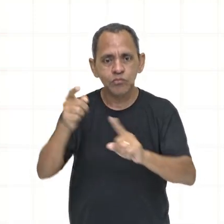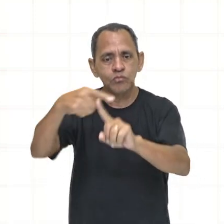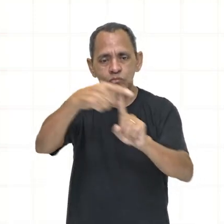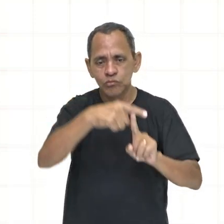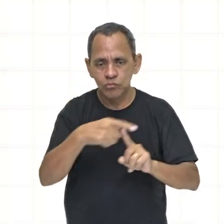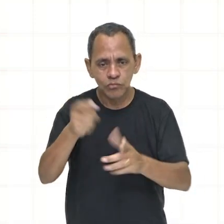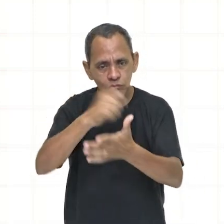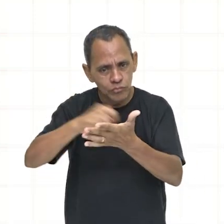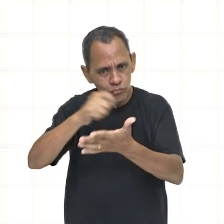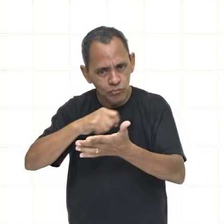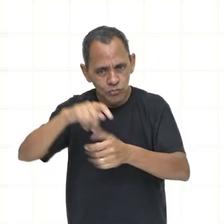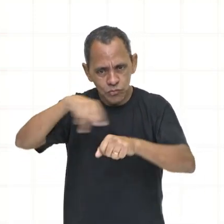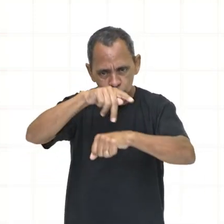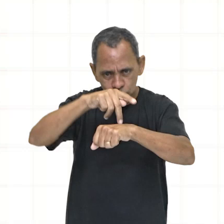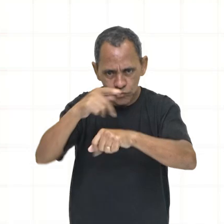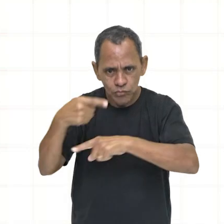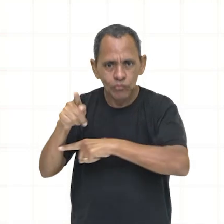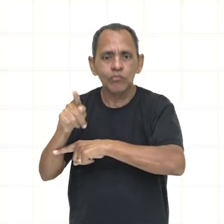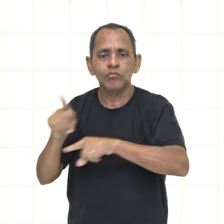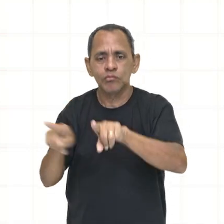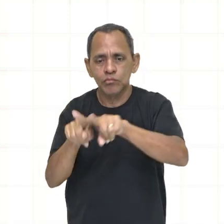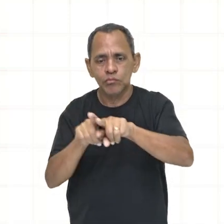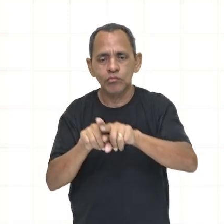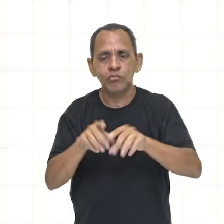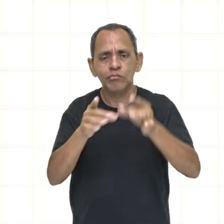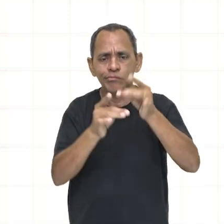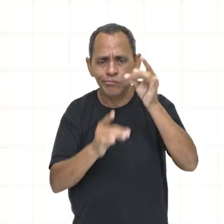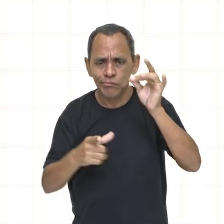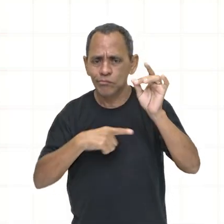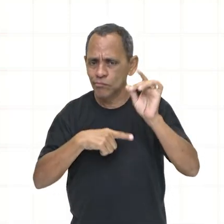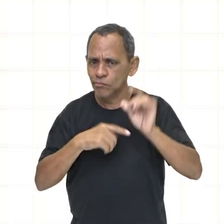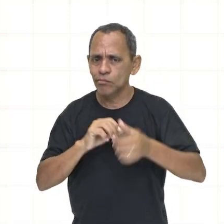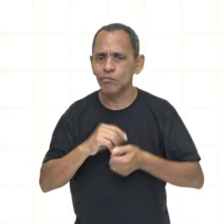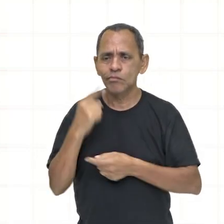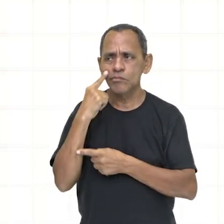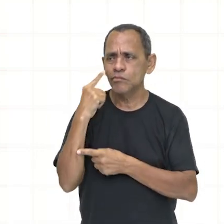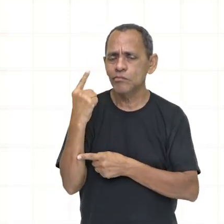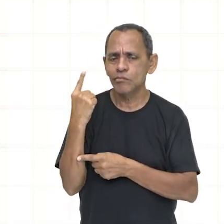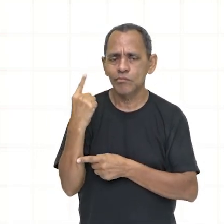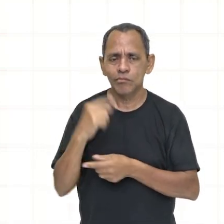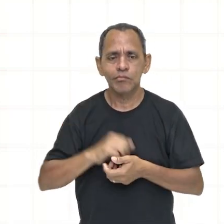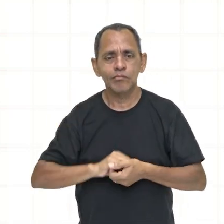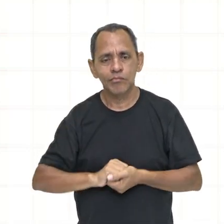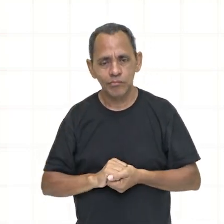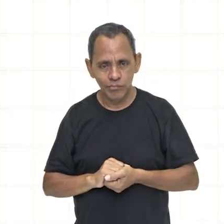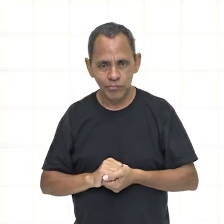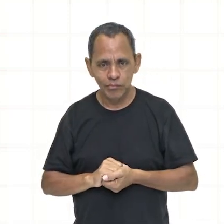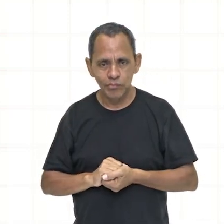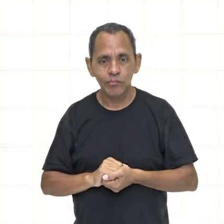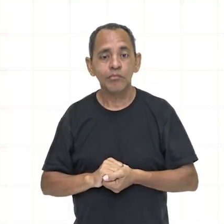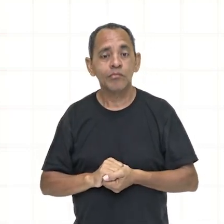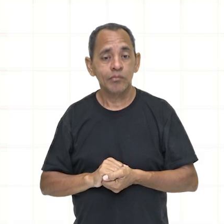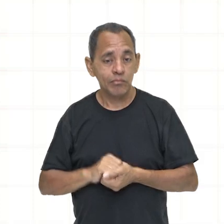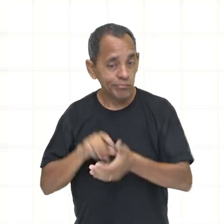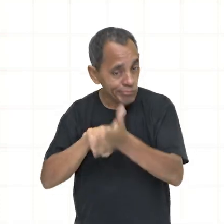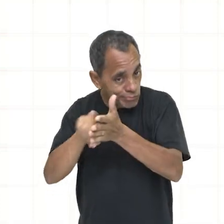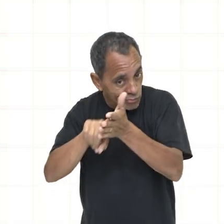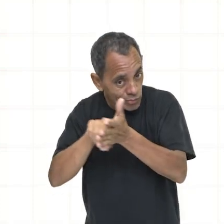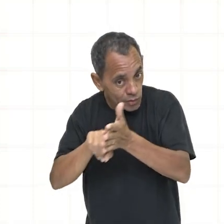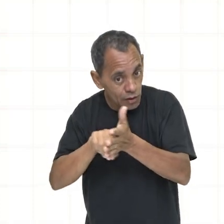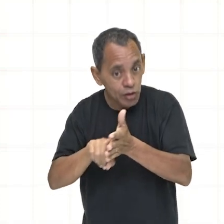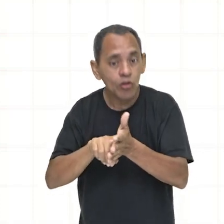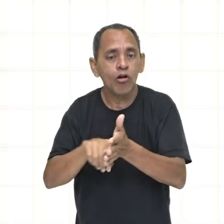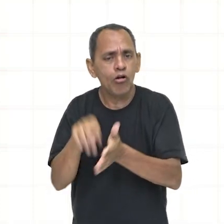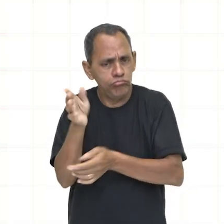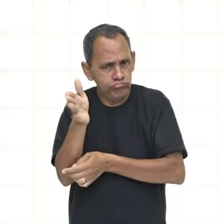em outros países. E tem um detalhe bastante interessante sobre os ideogramas, é que os especialistas, os pesquisadores,